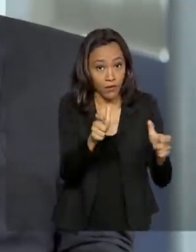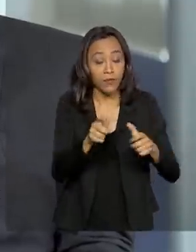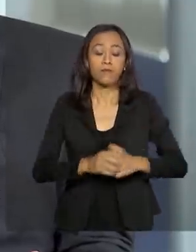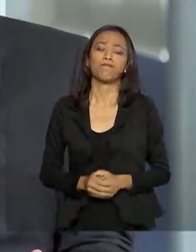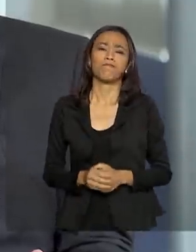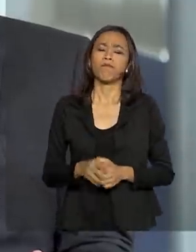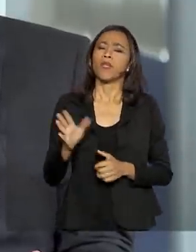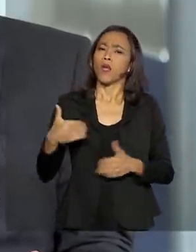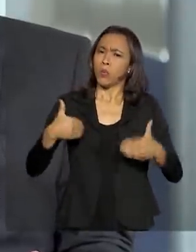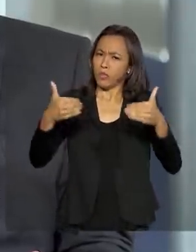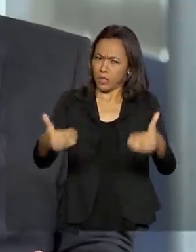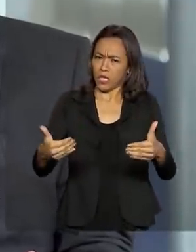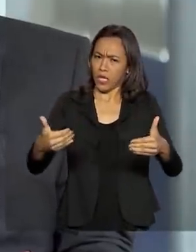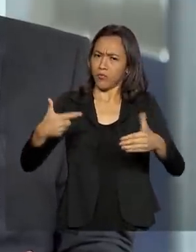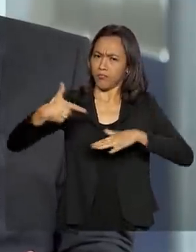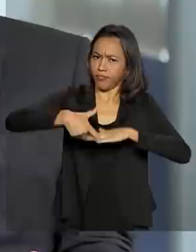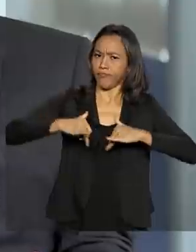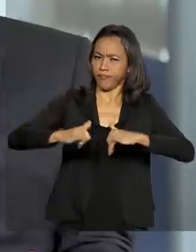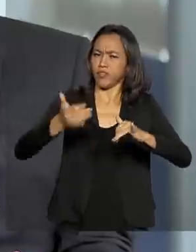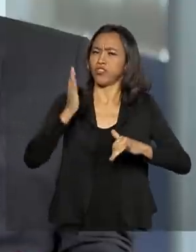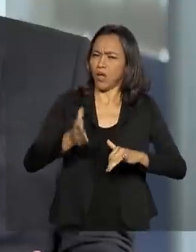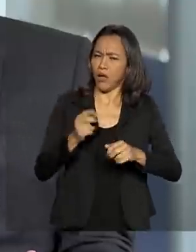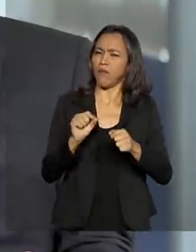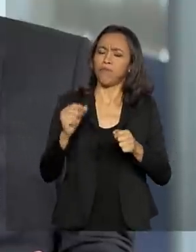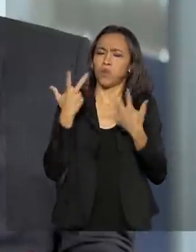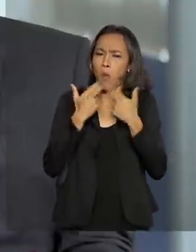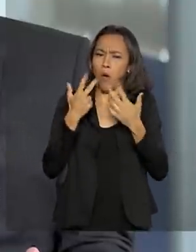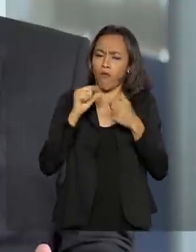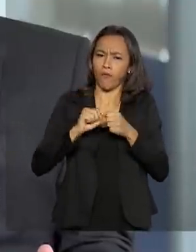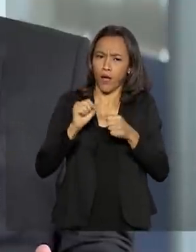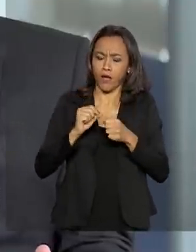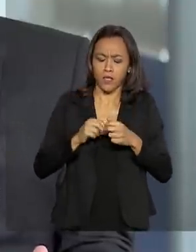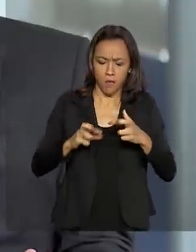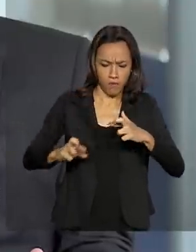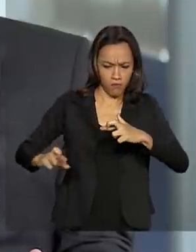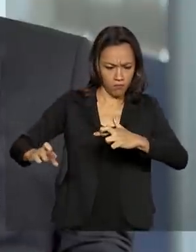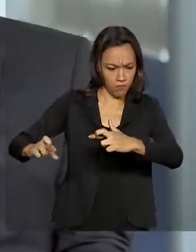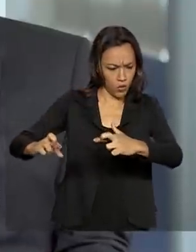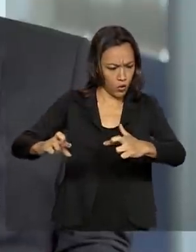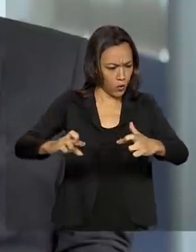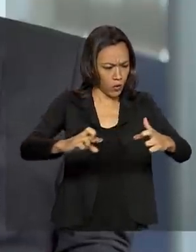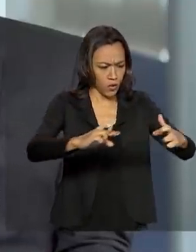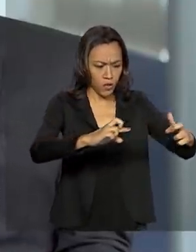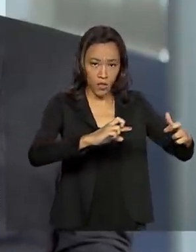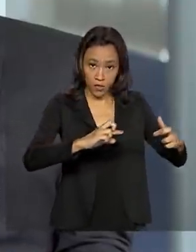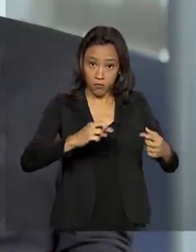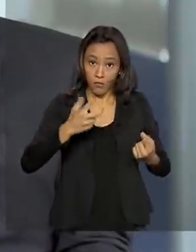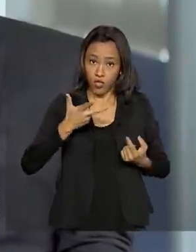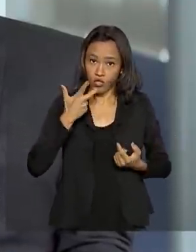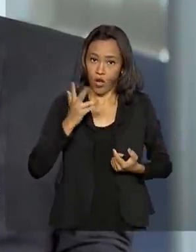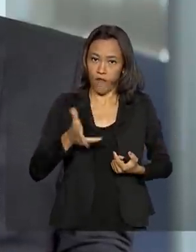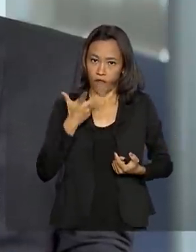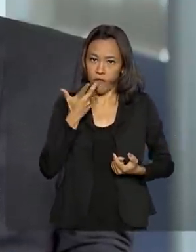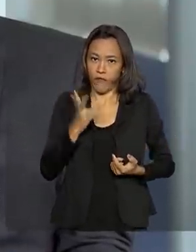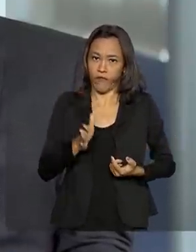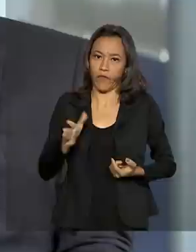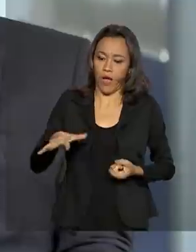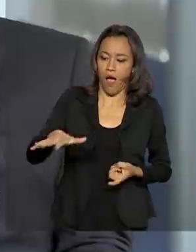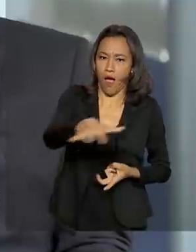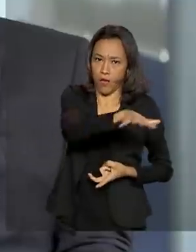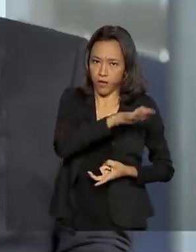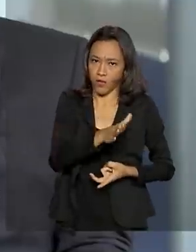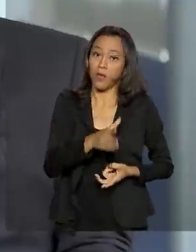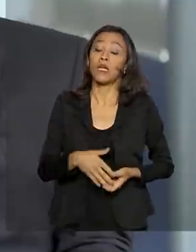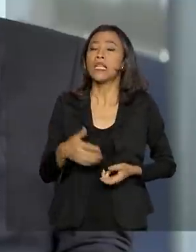faz isso normalmente, monitorando todos esses setores que eu aqui mencionei. Mas nesse caso particular,